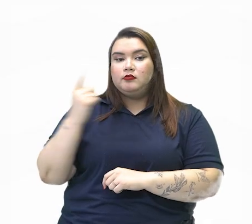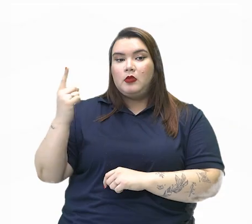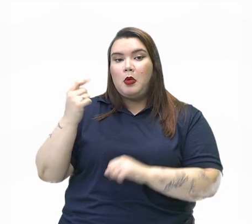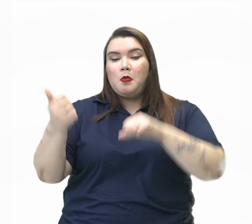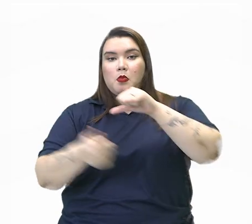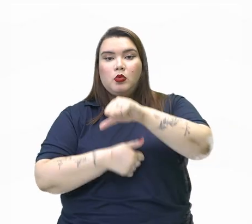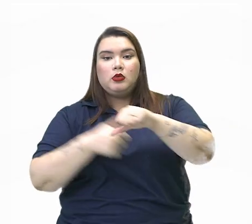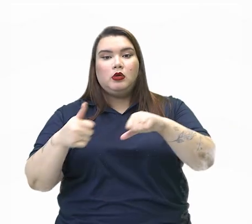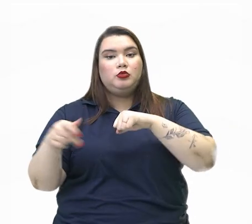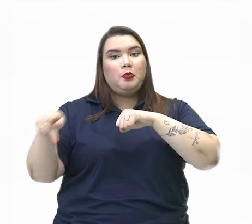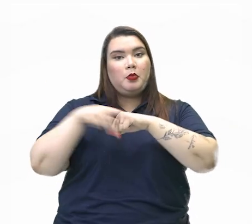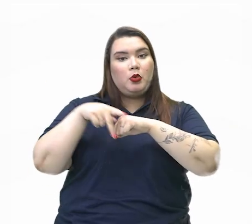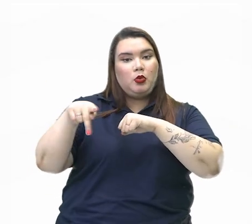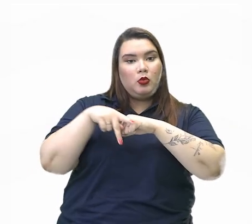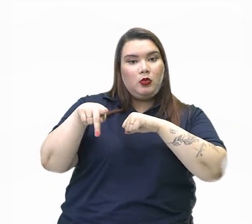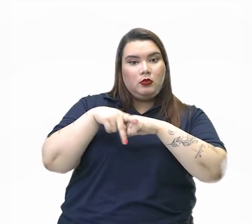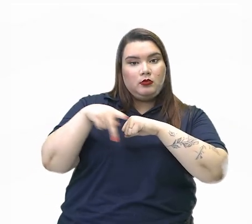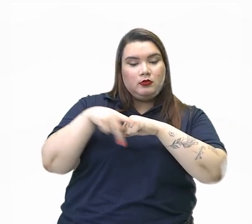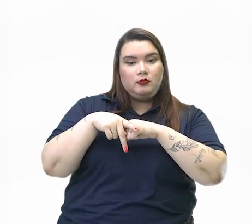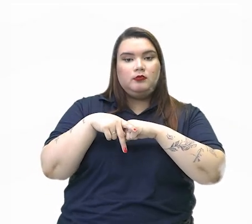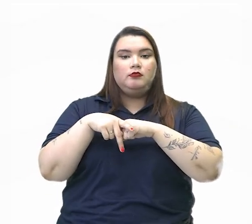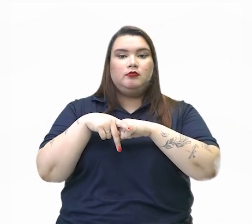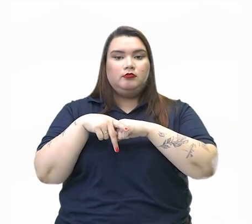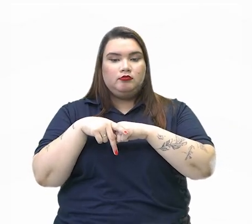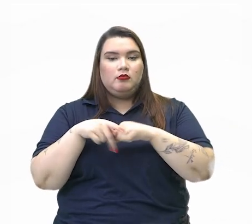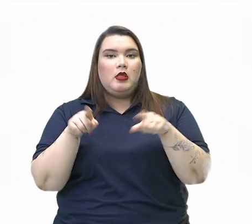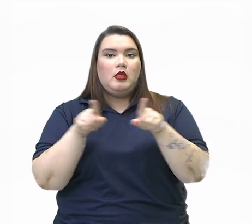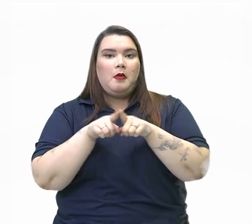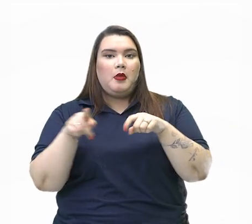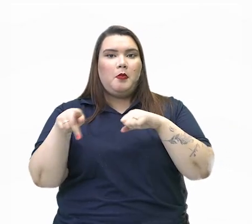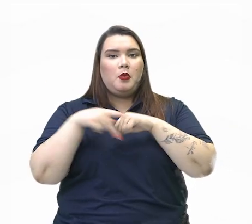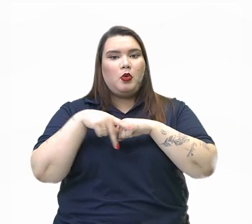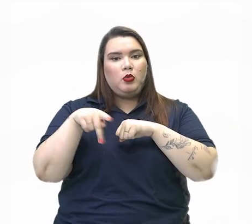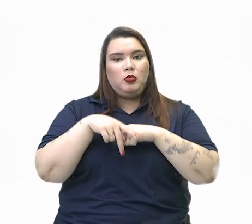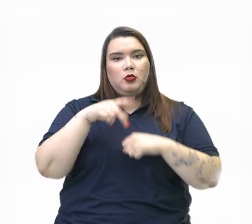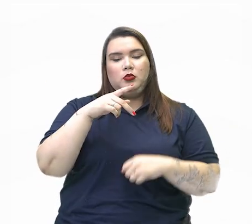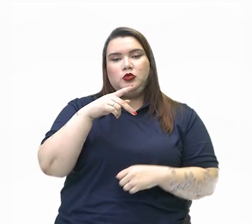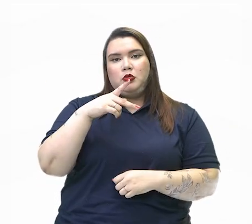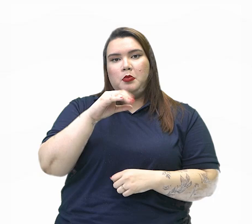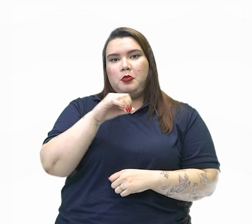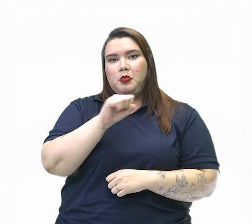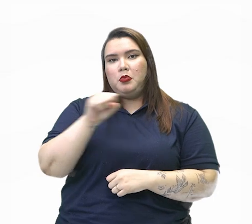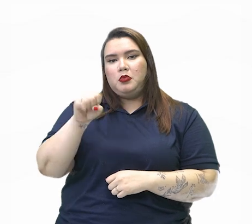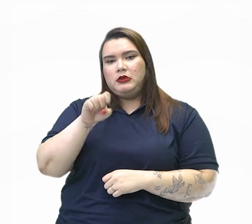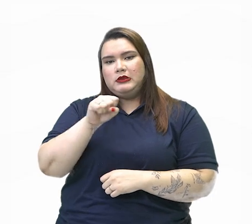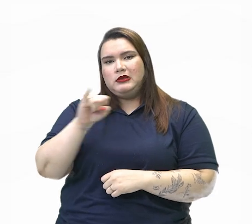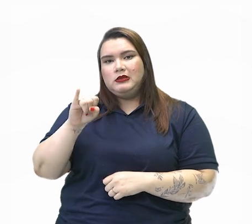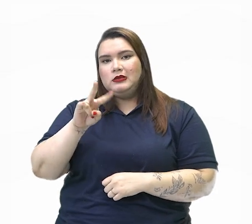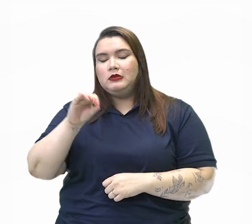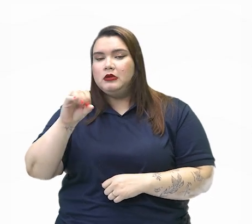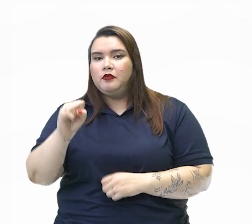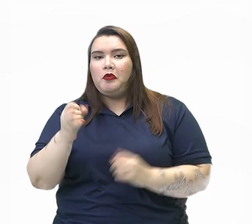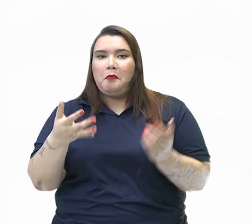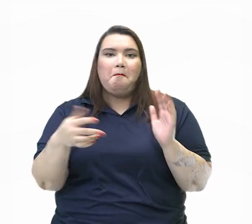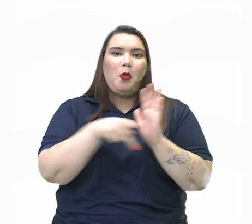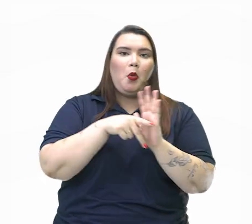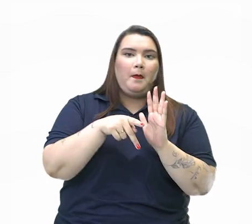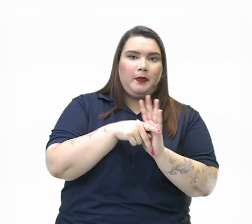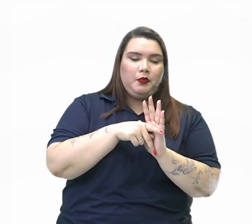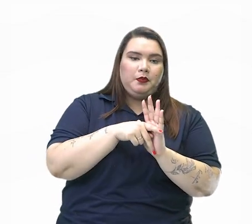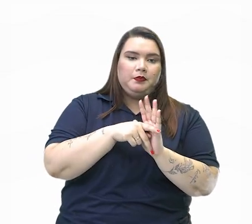Mudança de pronome de pronomes, né, e possessivos, ou pronomes possessivos também. Então, eu tenho ali os dois